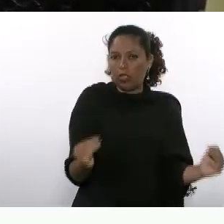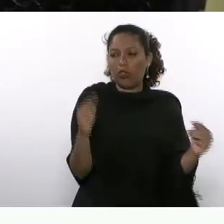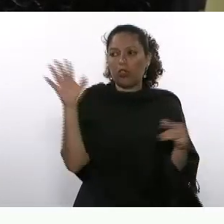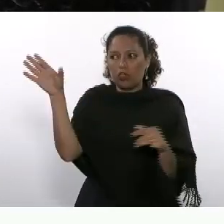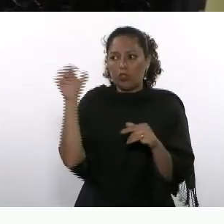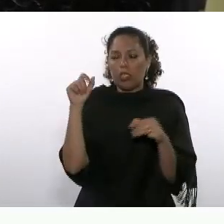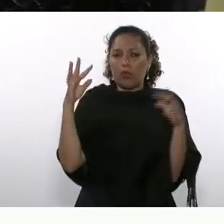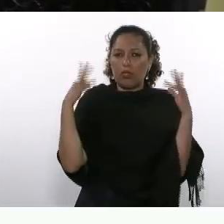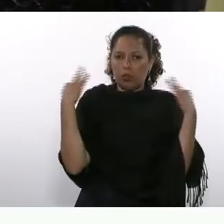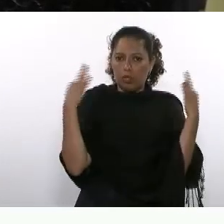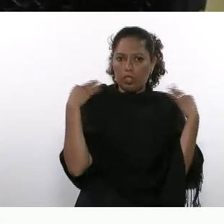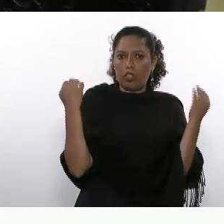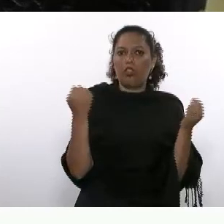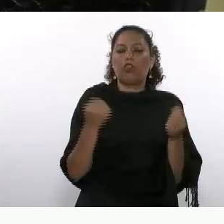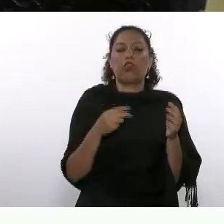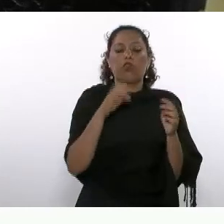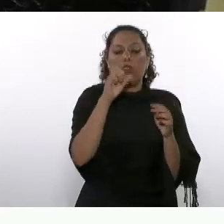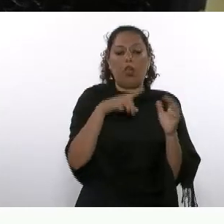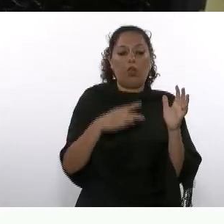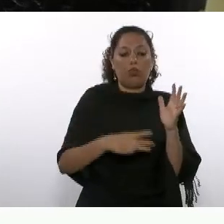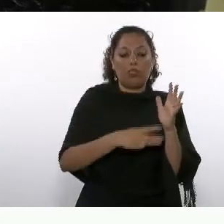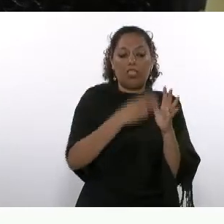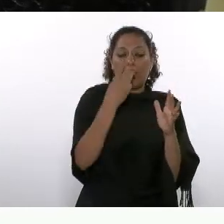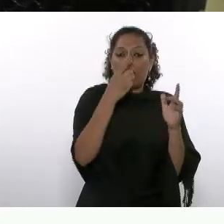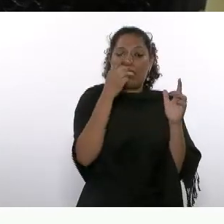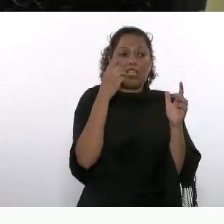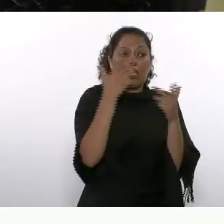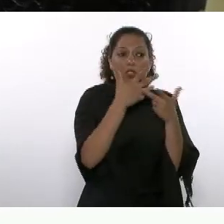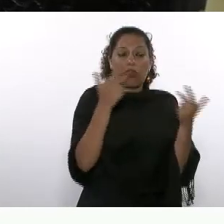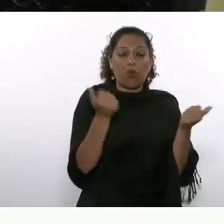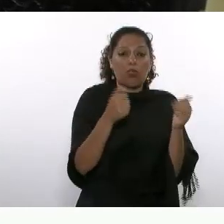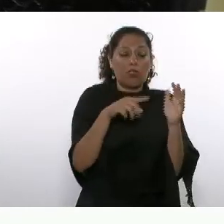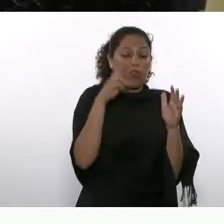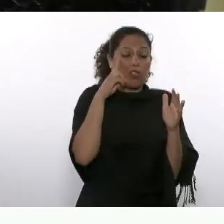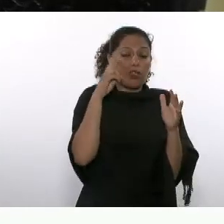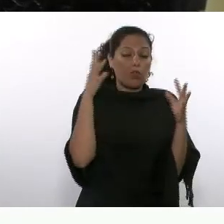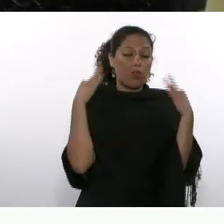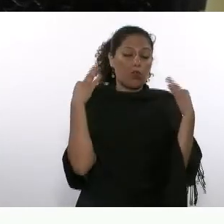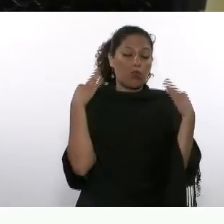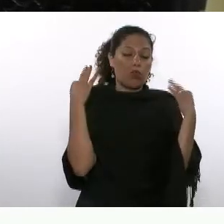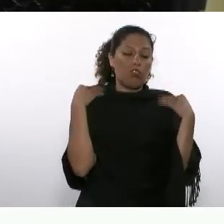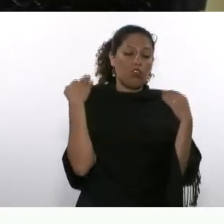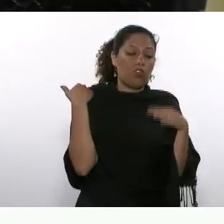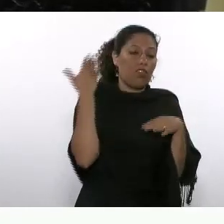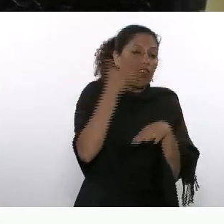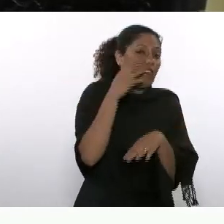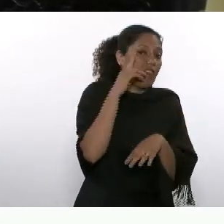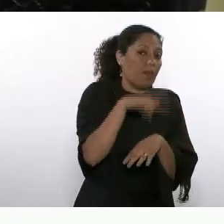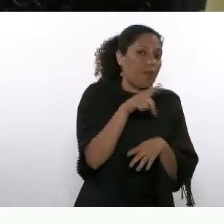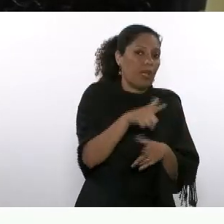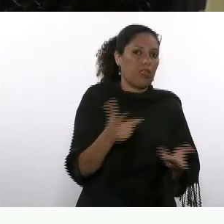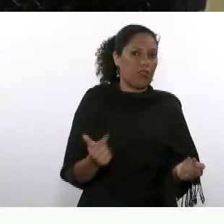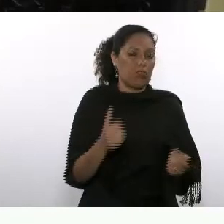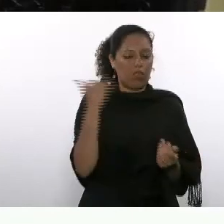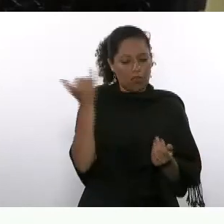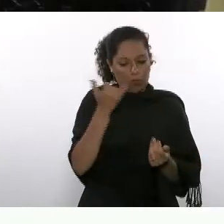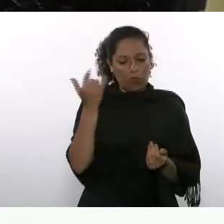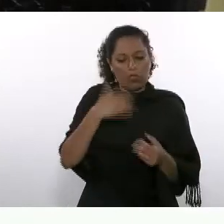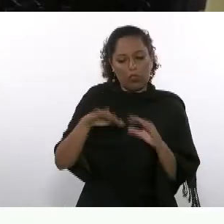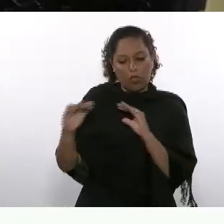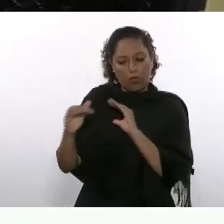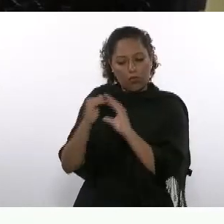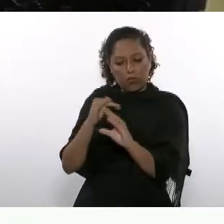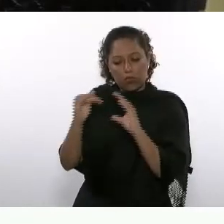como o deputado Tiago Pampolha bem disse, é o terceiro em visitação no Estado. Agora, é importante que a gente tenha essa interlocução das